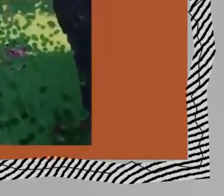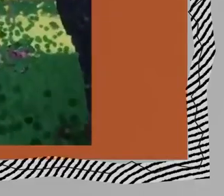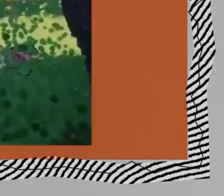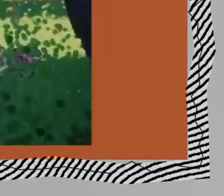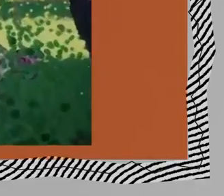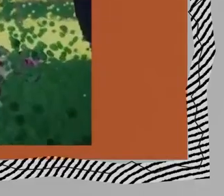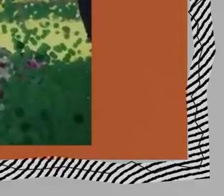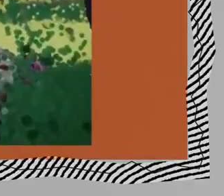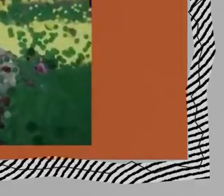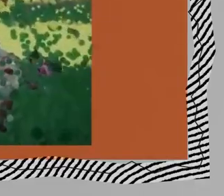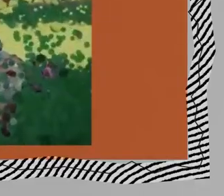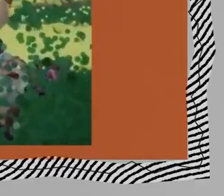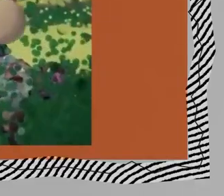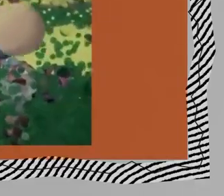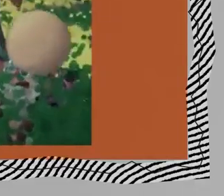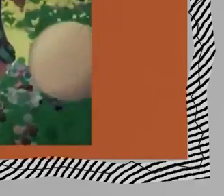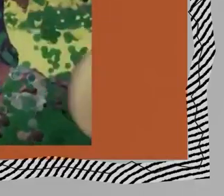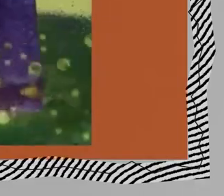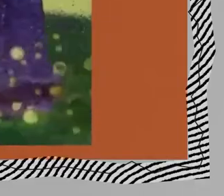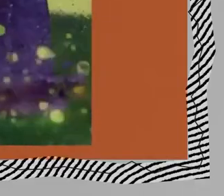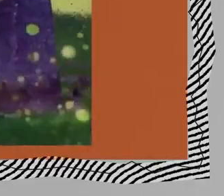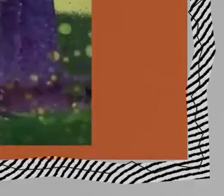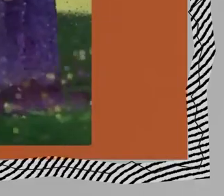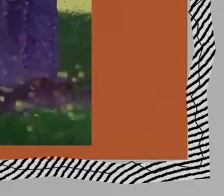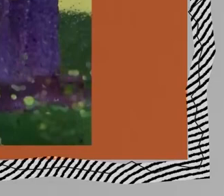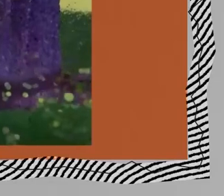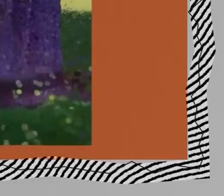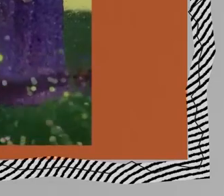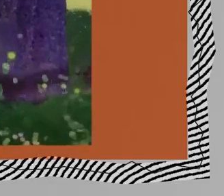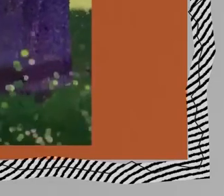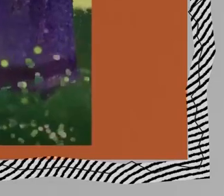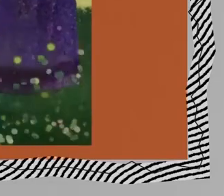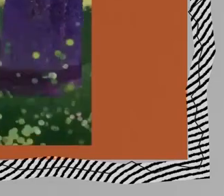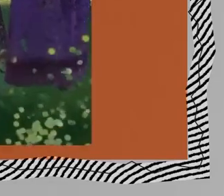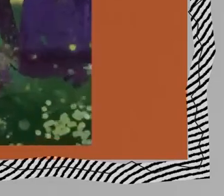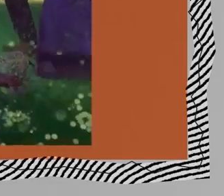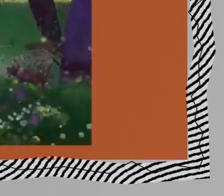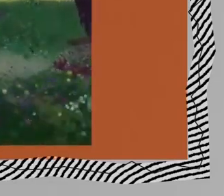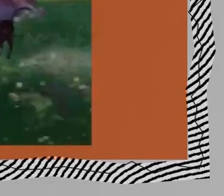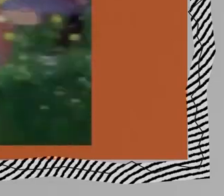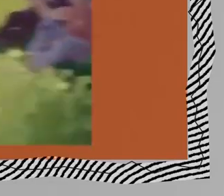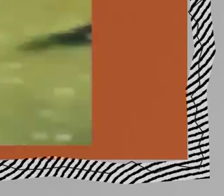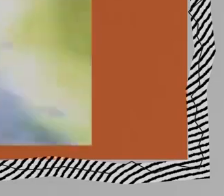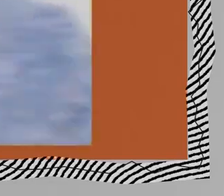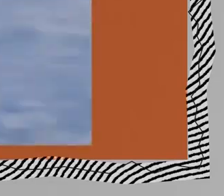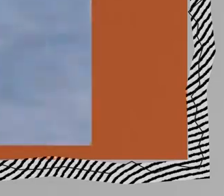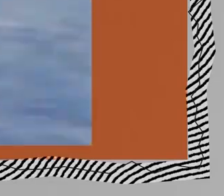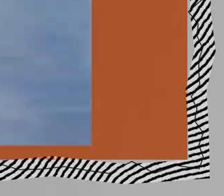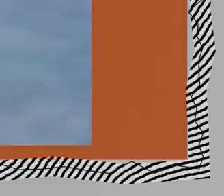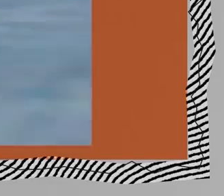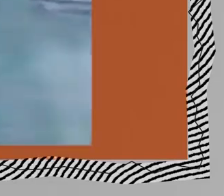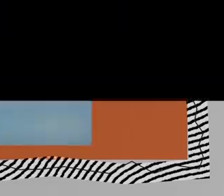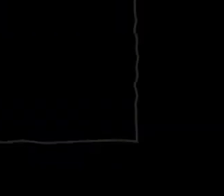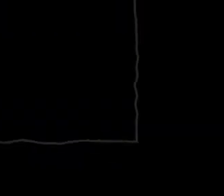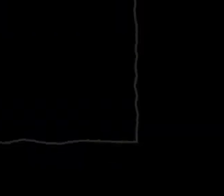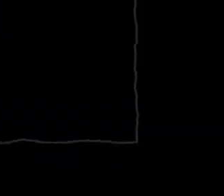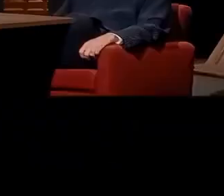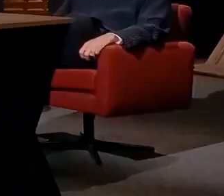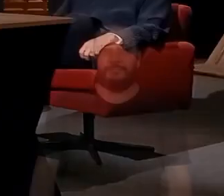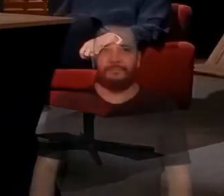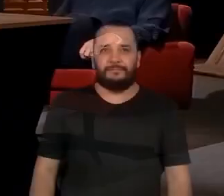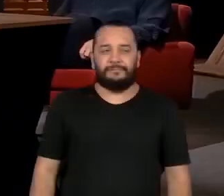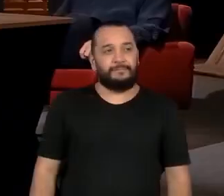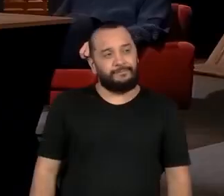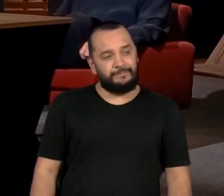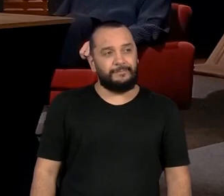The party's still going on, everybody here saying. Sitting kissing in the kitchen by the bathroom.